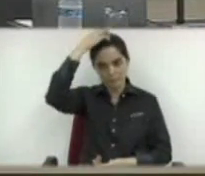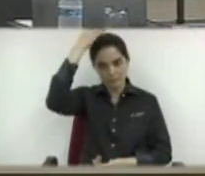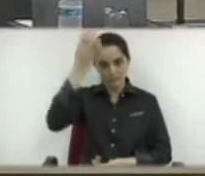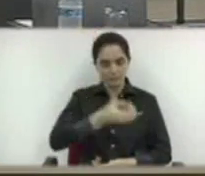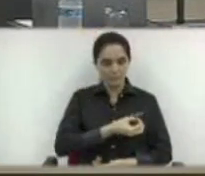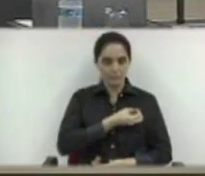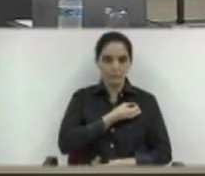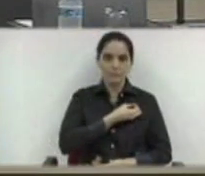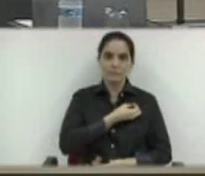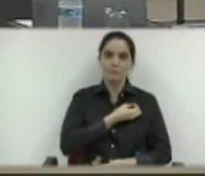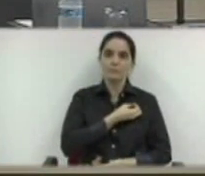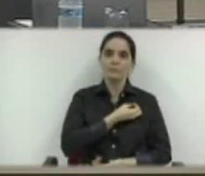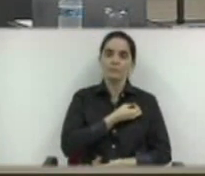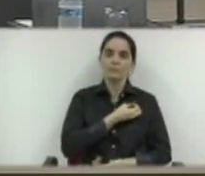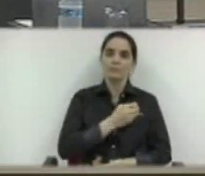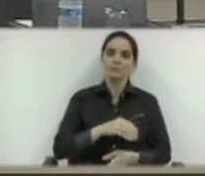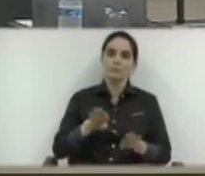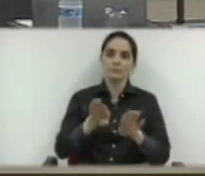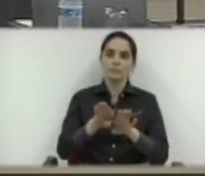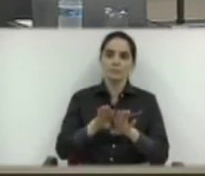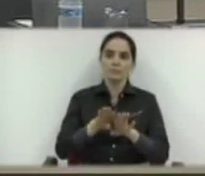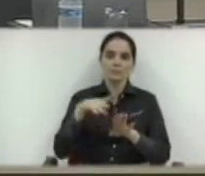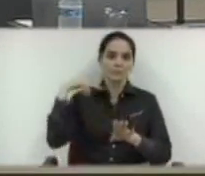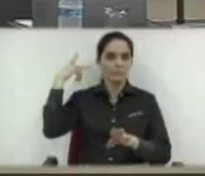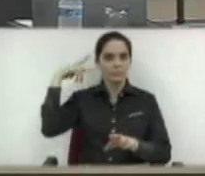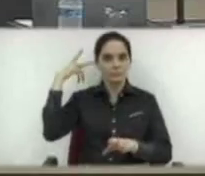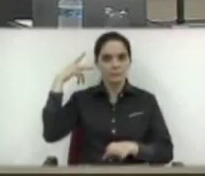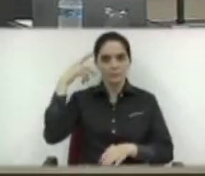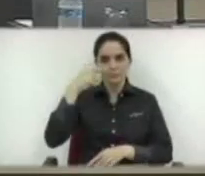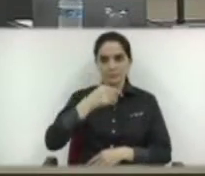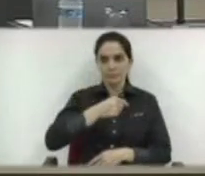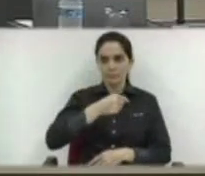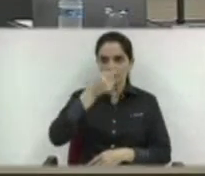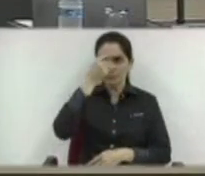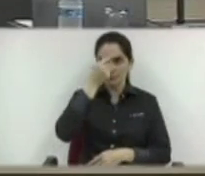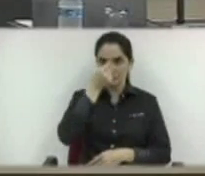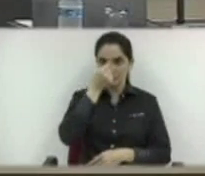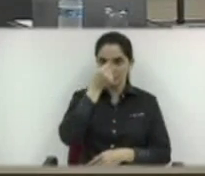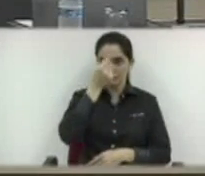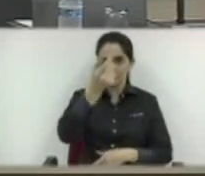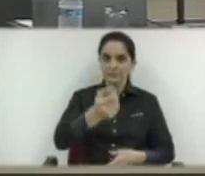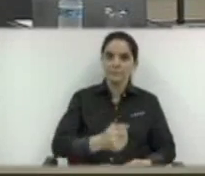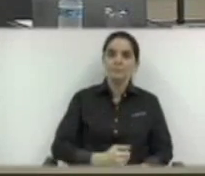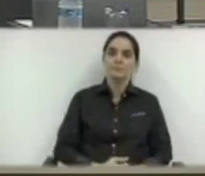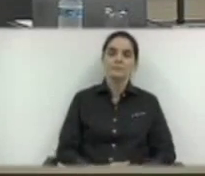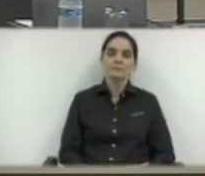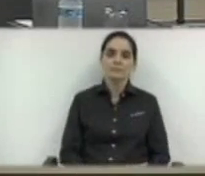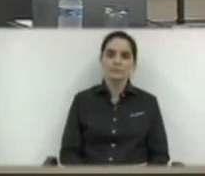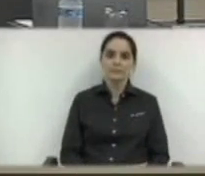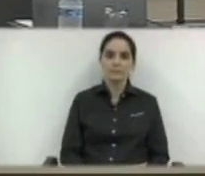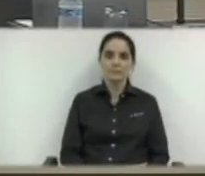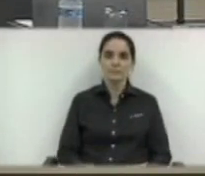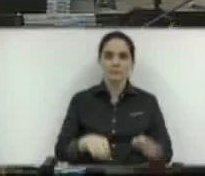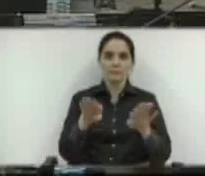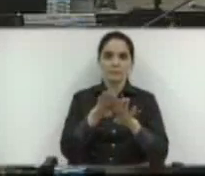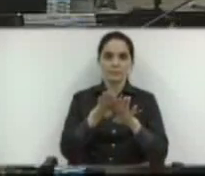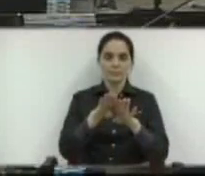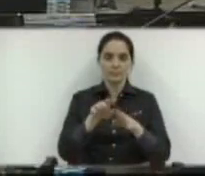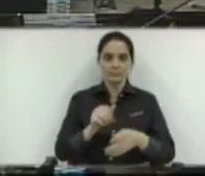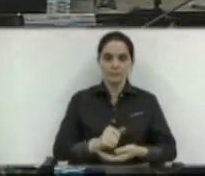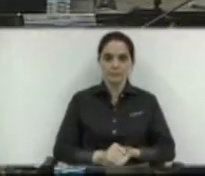presença dele no plenário, também do vereador Jorge de Freitas. Também o vereador